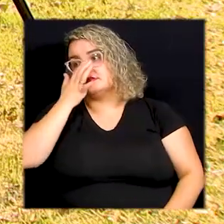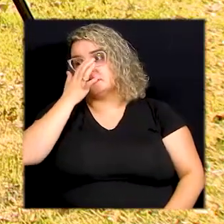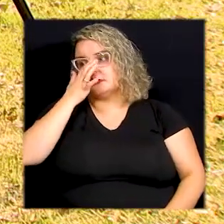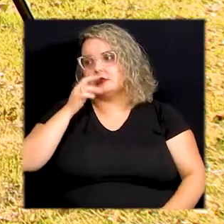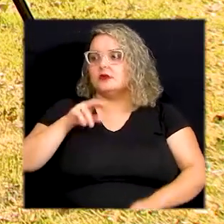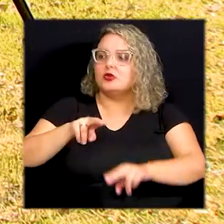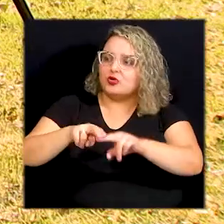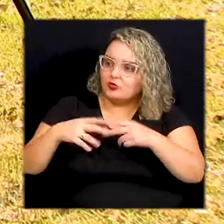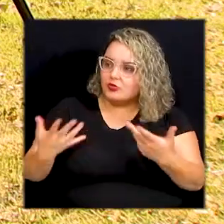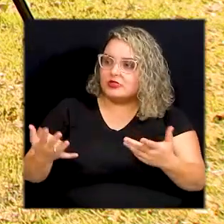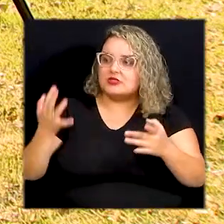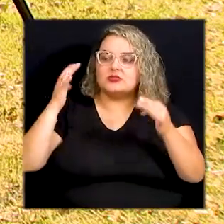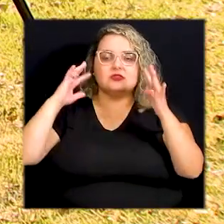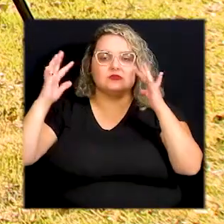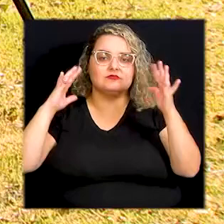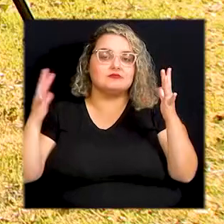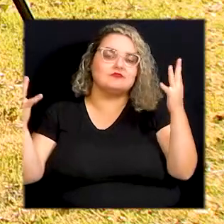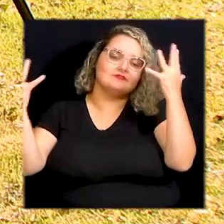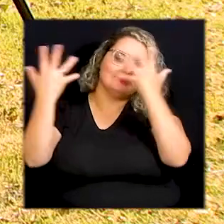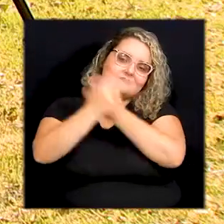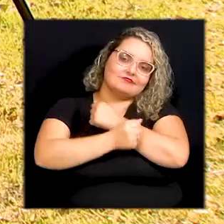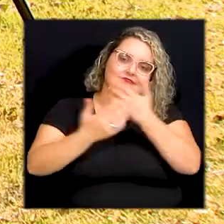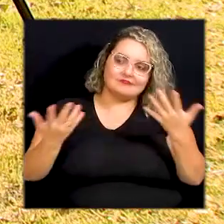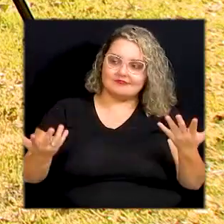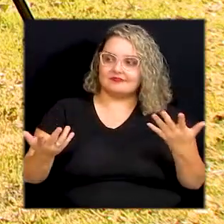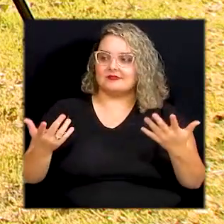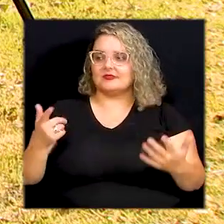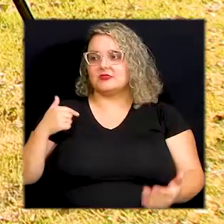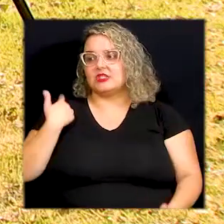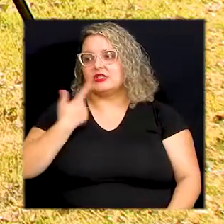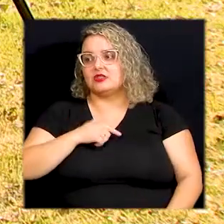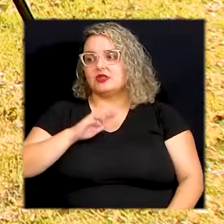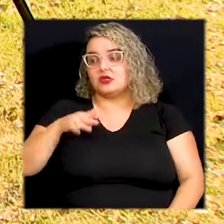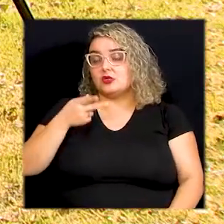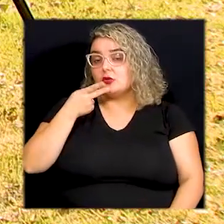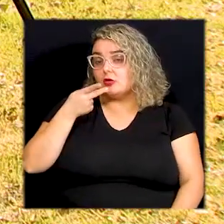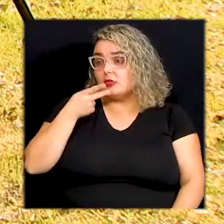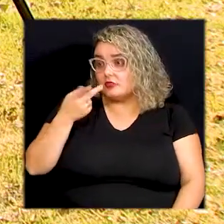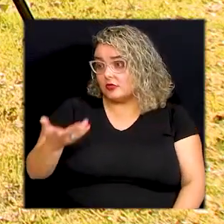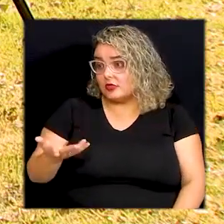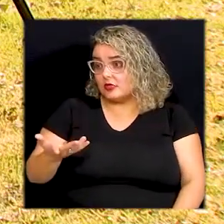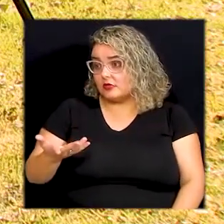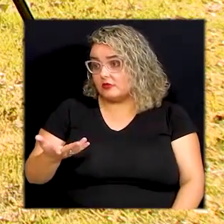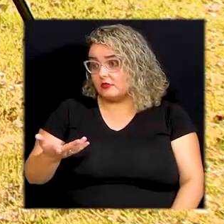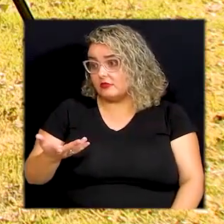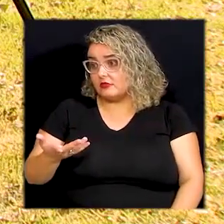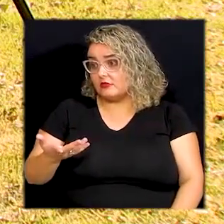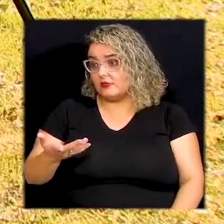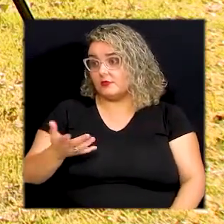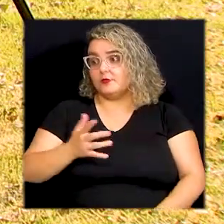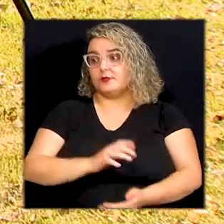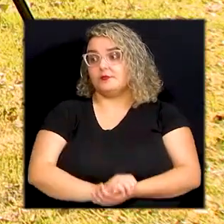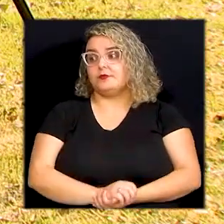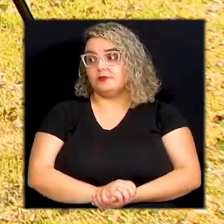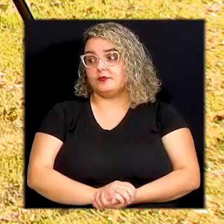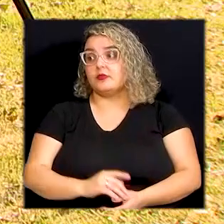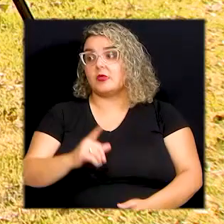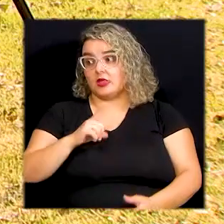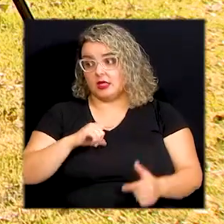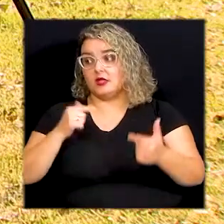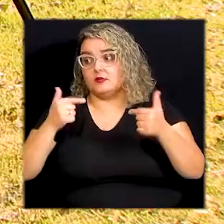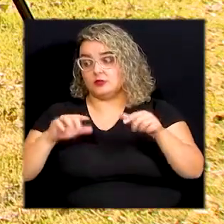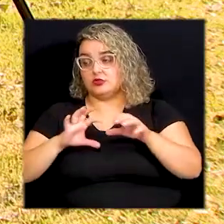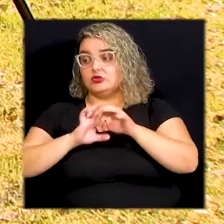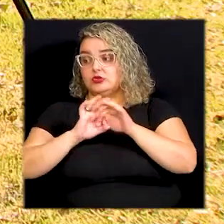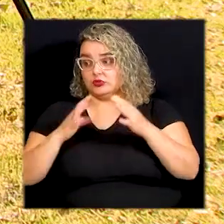Então, por isso que é um sonho tão lindo, que a gente, quando fala dele, e temos o